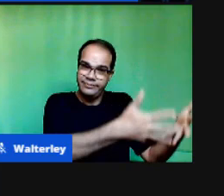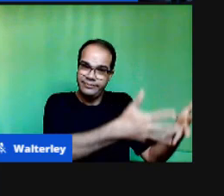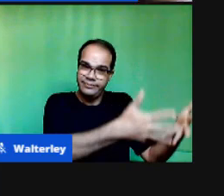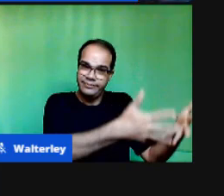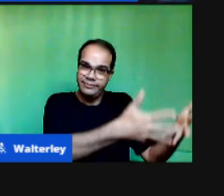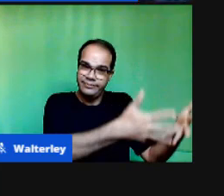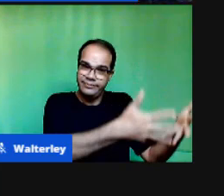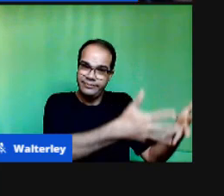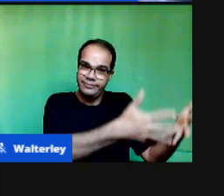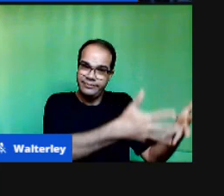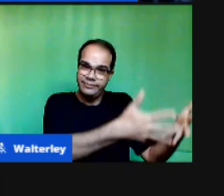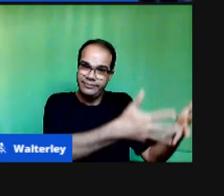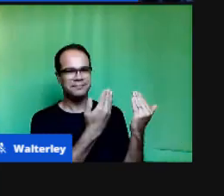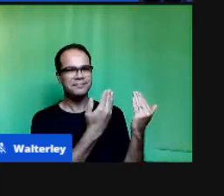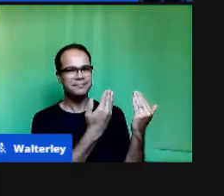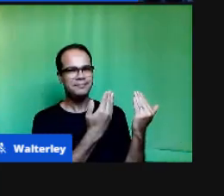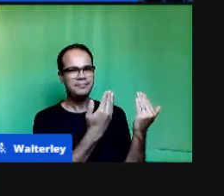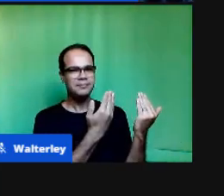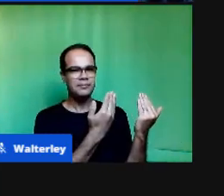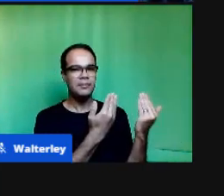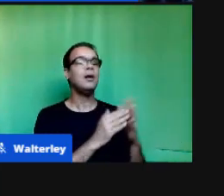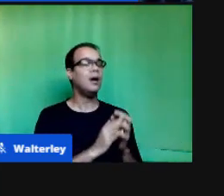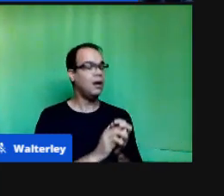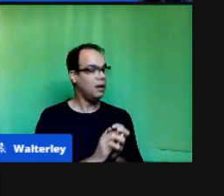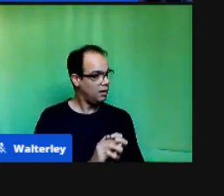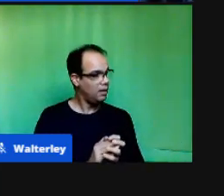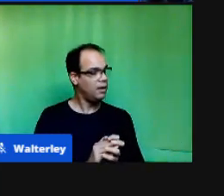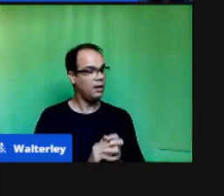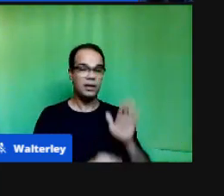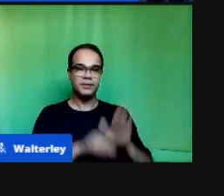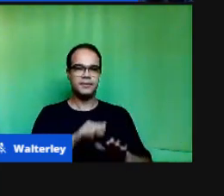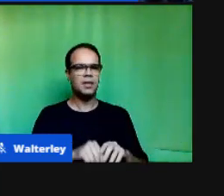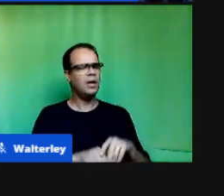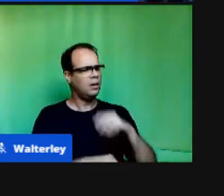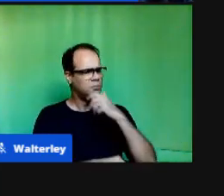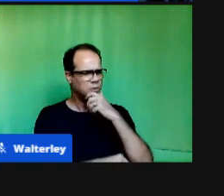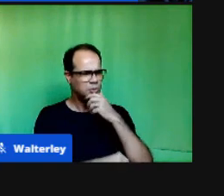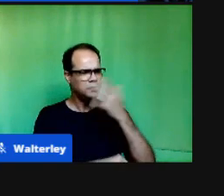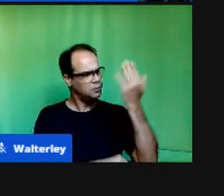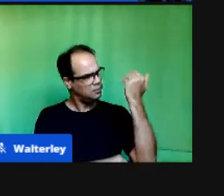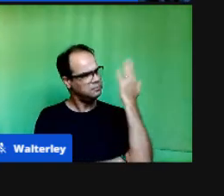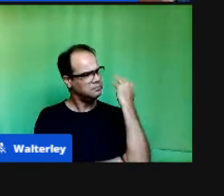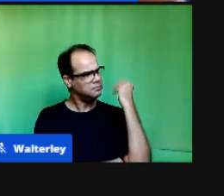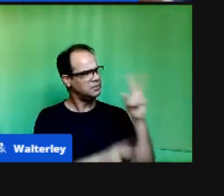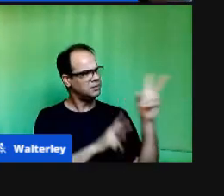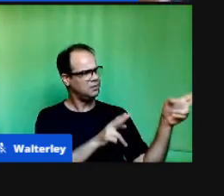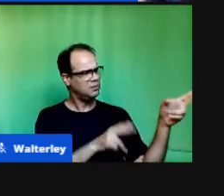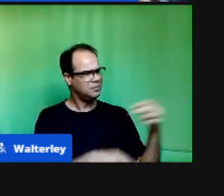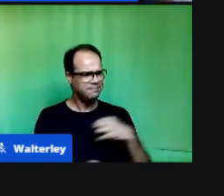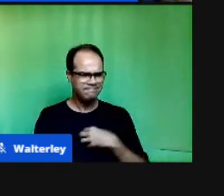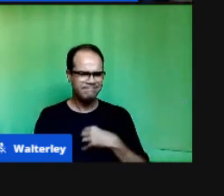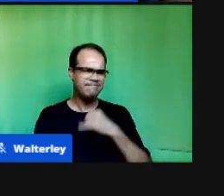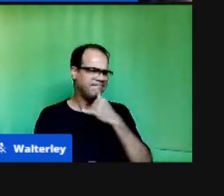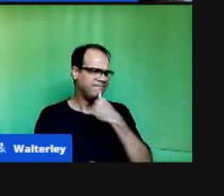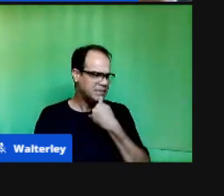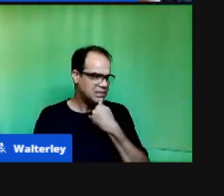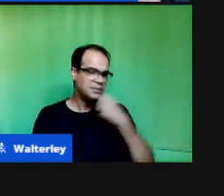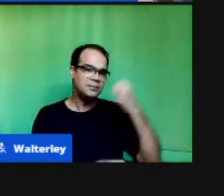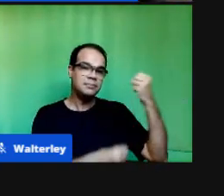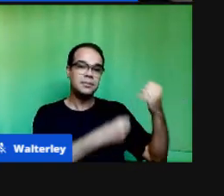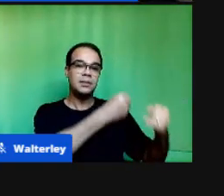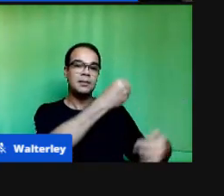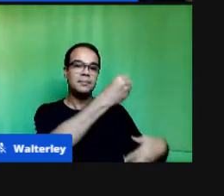momento. Né? Muitas vezes, mas isso aconteceu comigo também, eu fiquei triste. Né? Então, percebam que isso